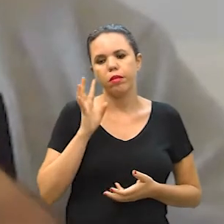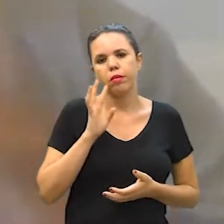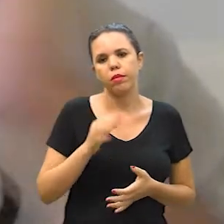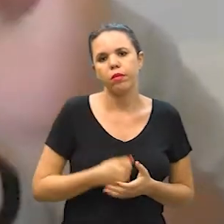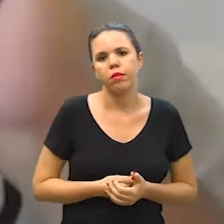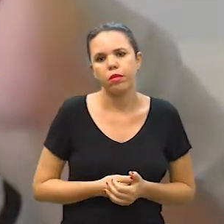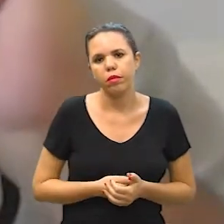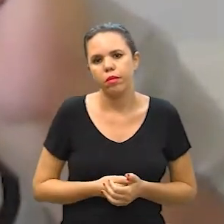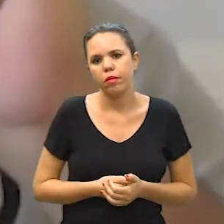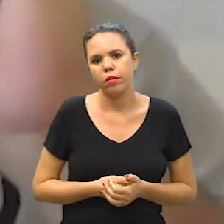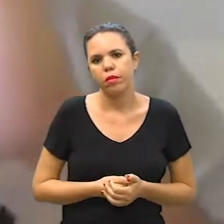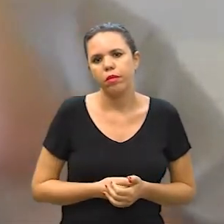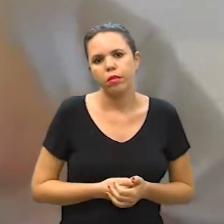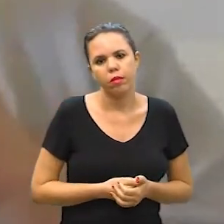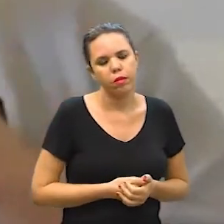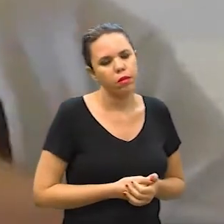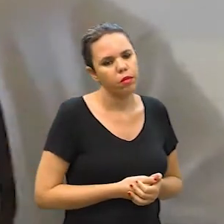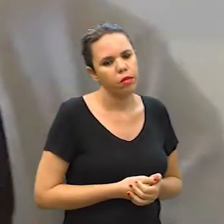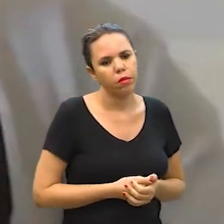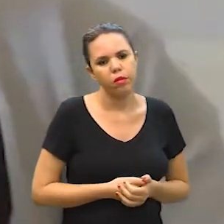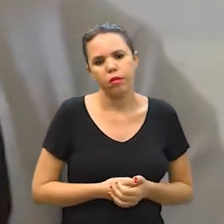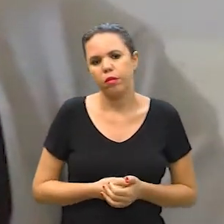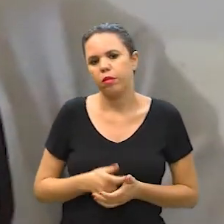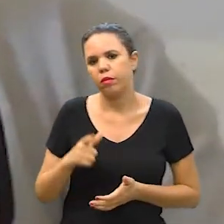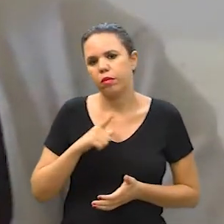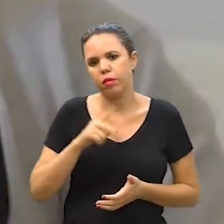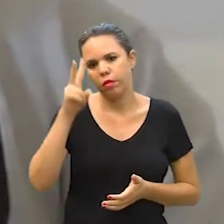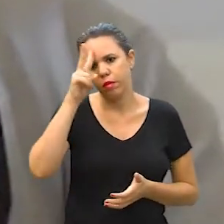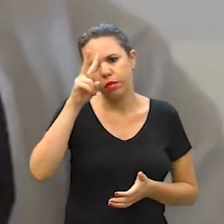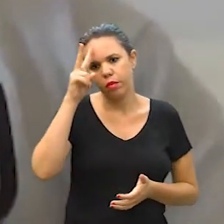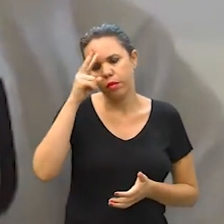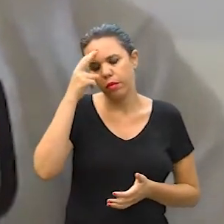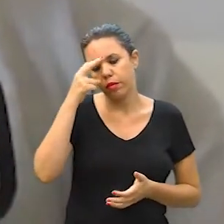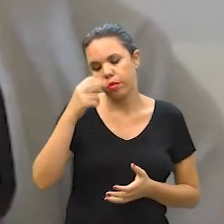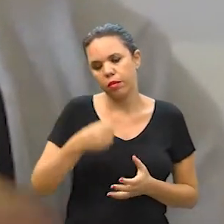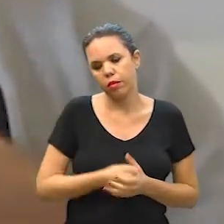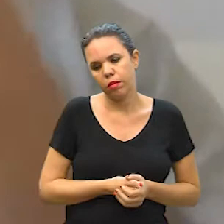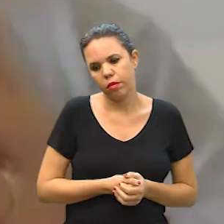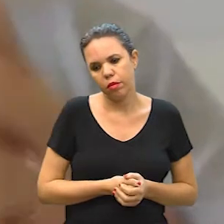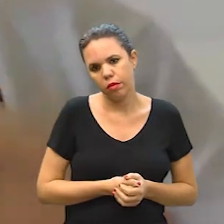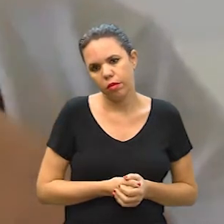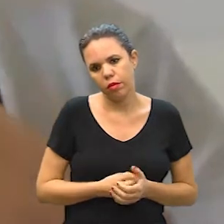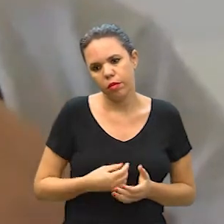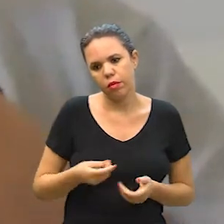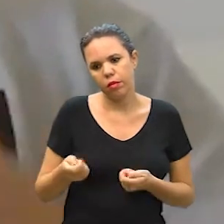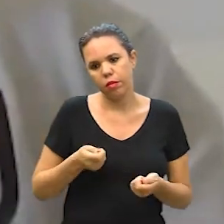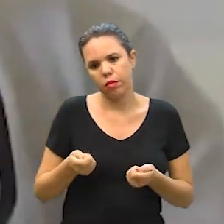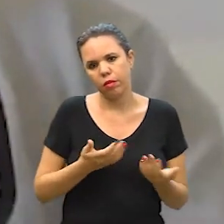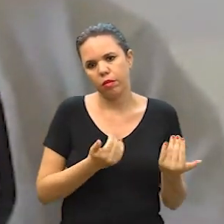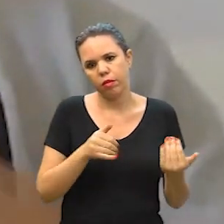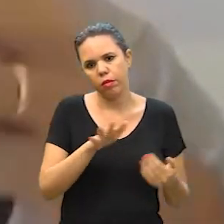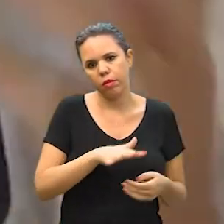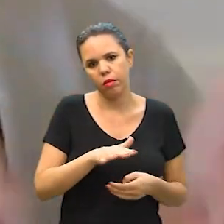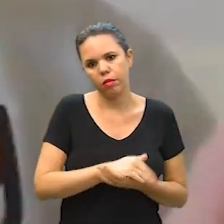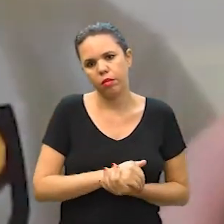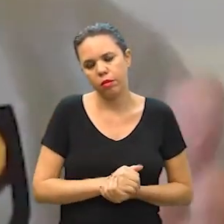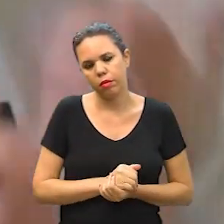O ponto, André, é que a gente tem que lembrar que estamos lidando com